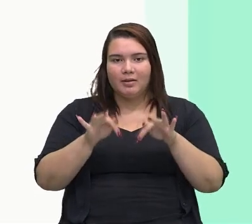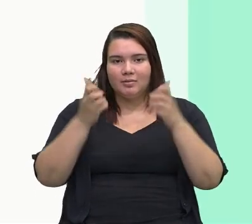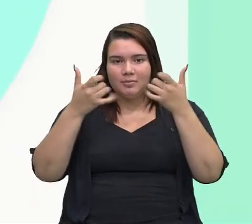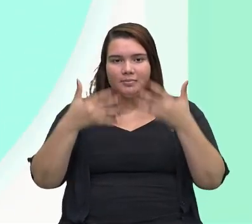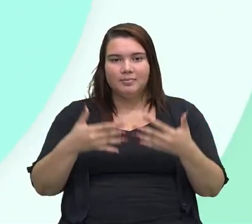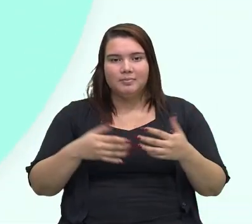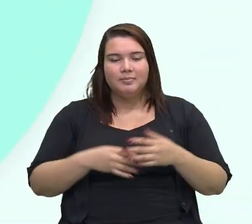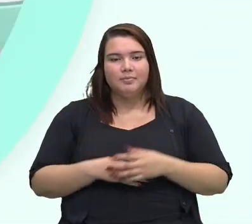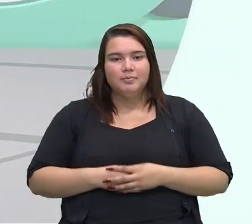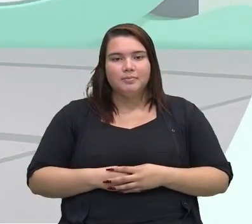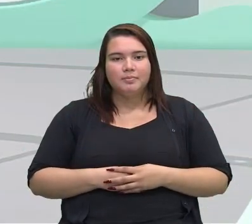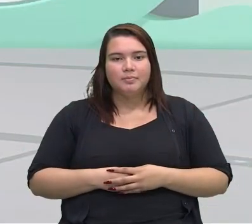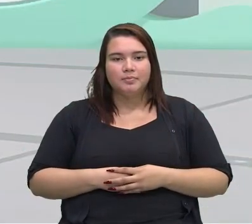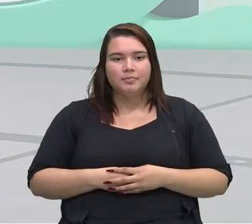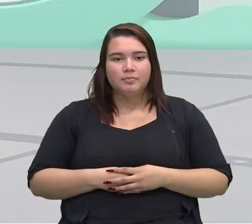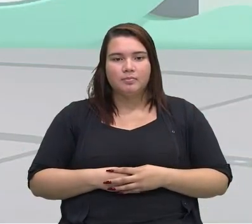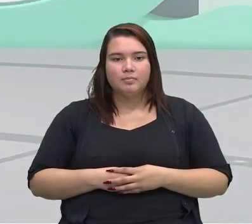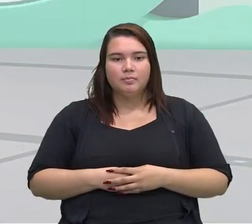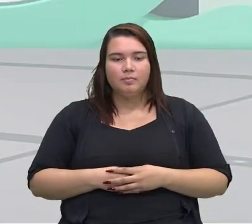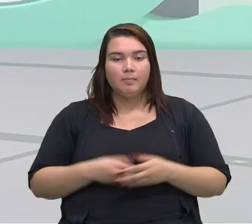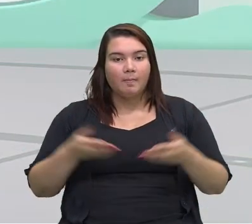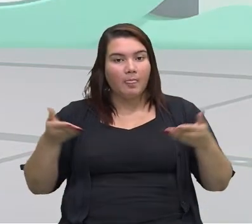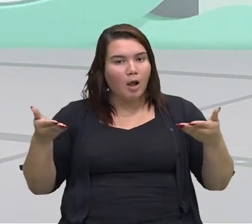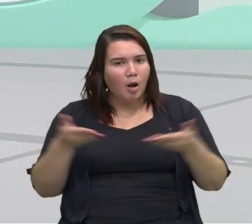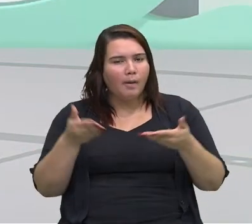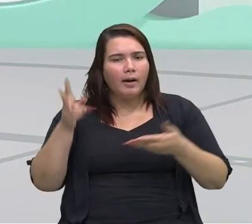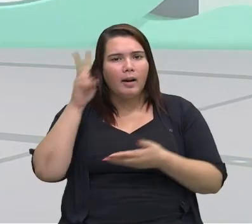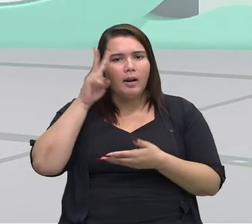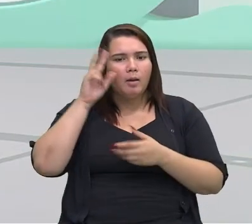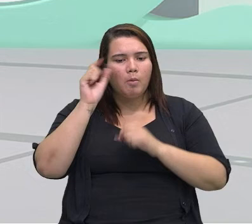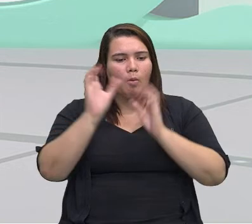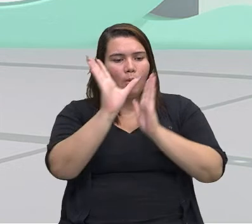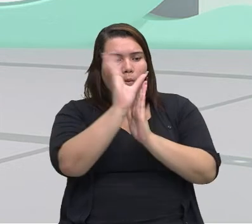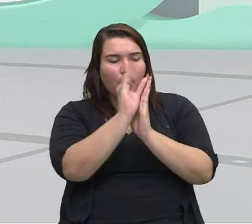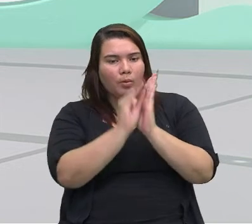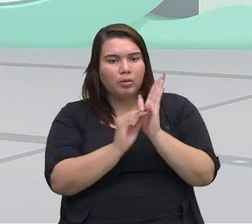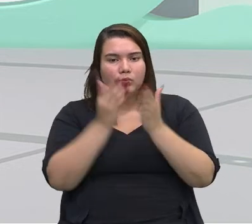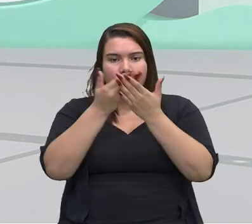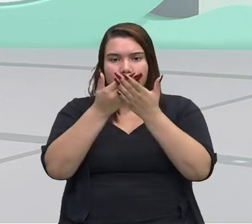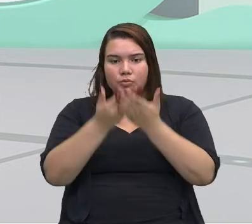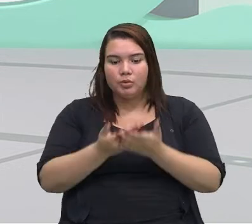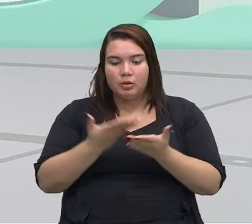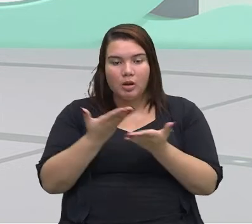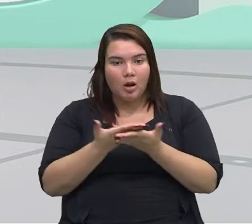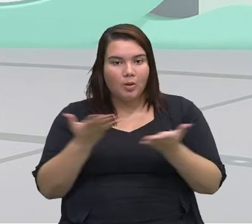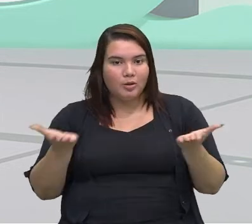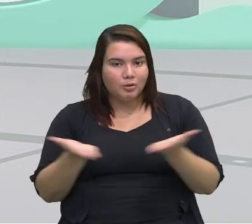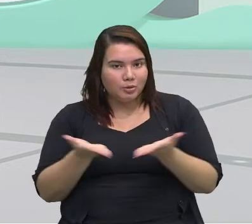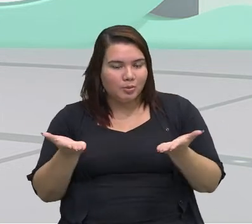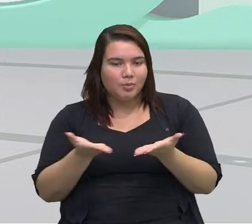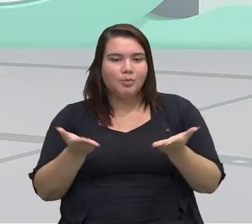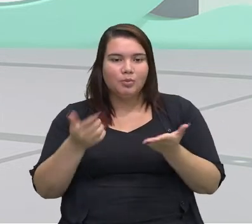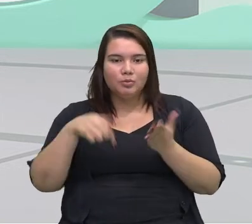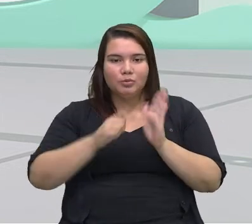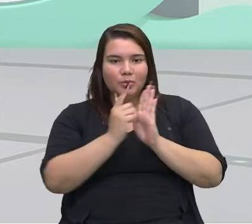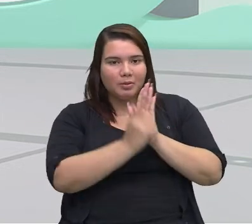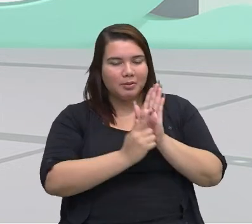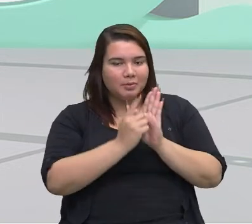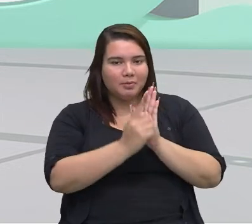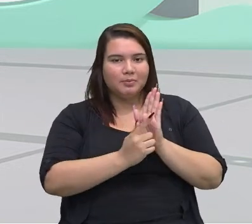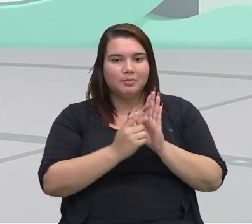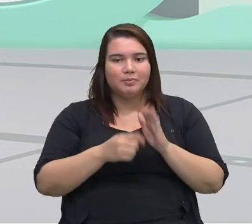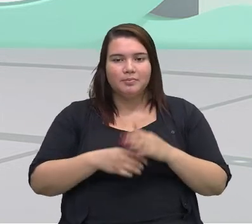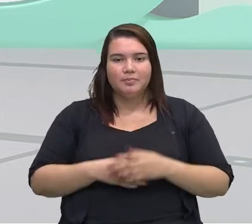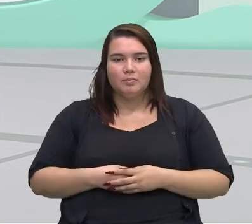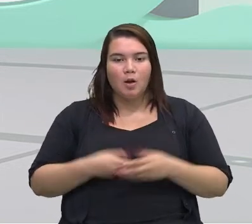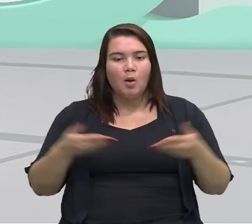considerações finais. E agora nós vamos relembrar os conteúdos que foram trabalhados na sua aula de hoje do Contraturno Digital. Olha só, hoje